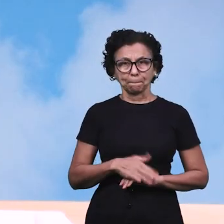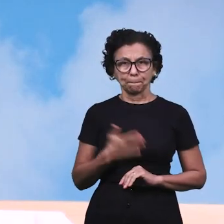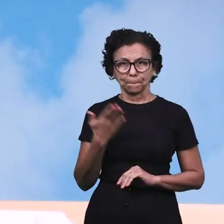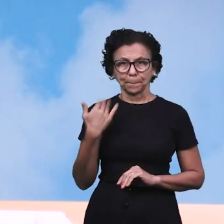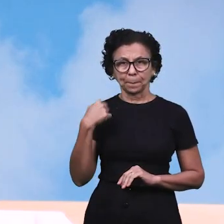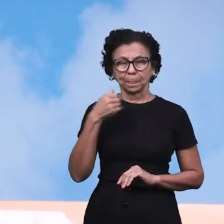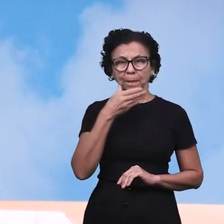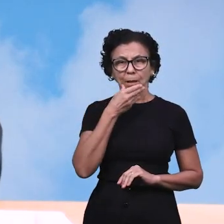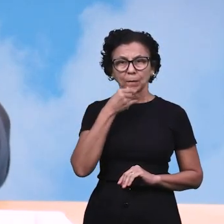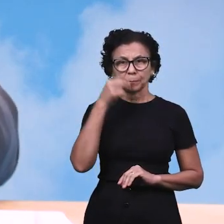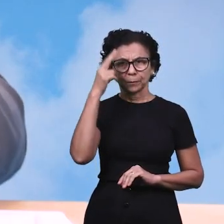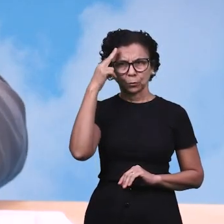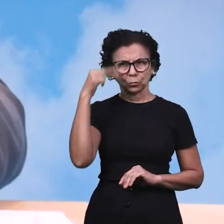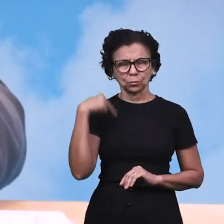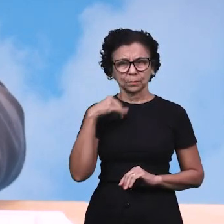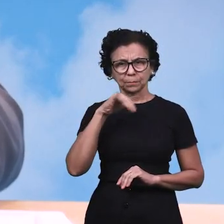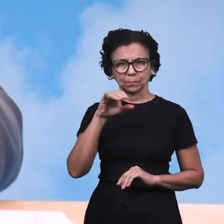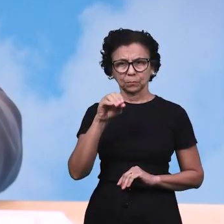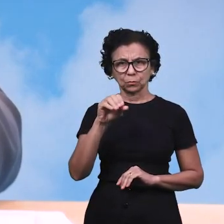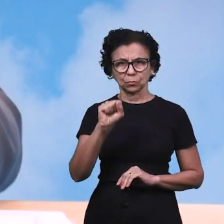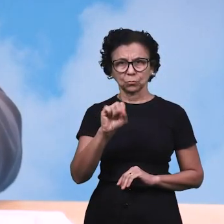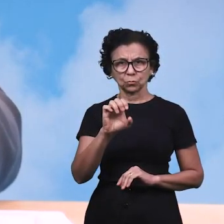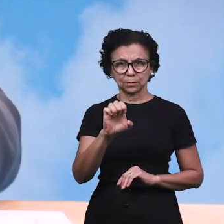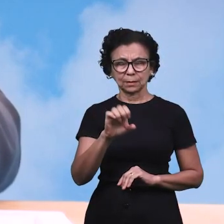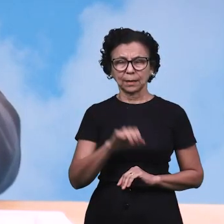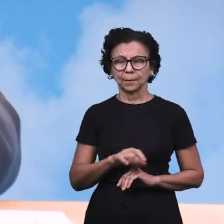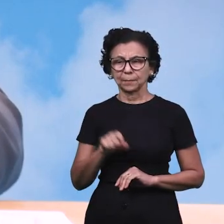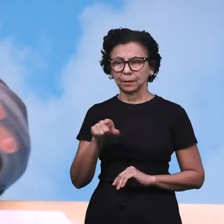fala para os irmãos